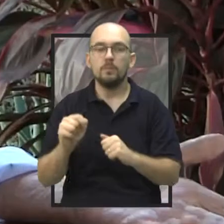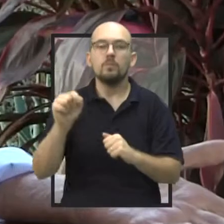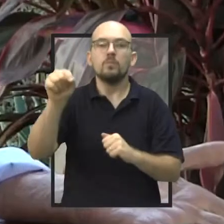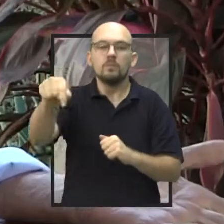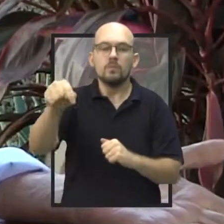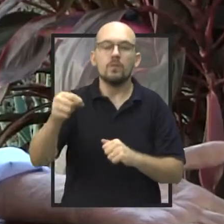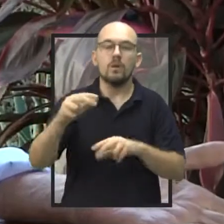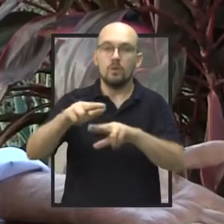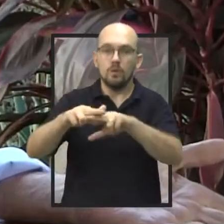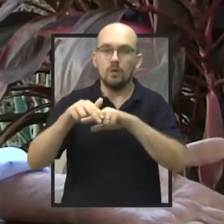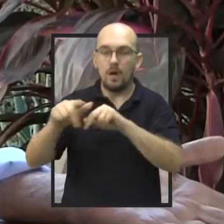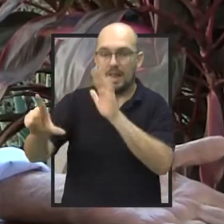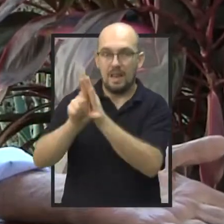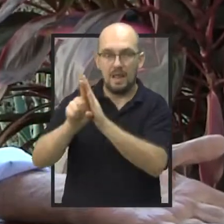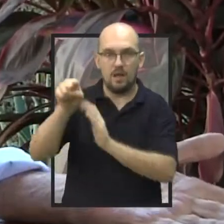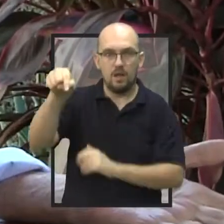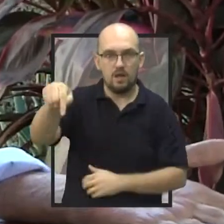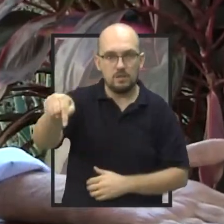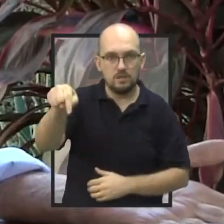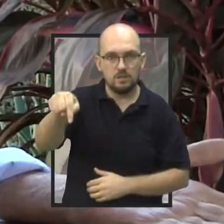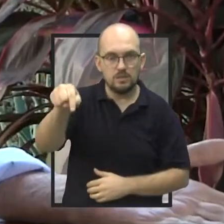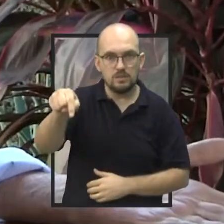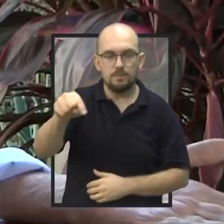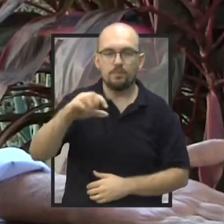através dessa lei